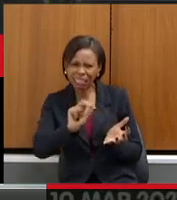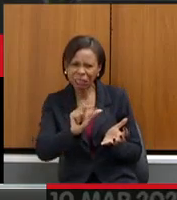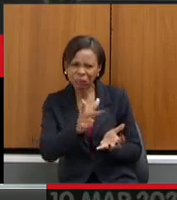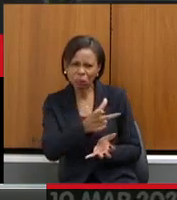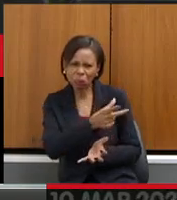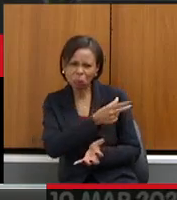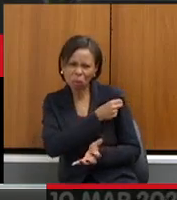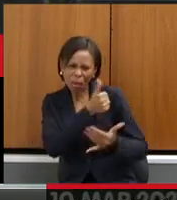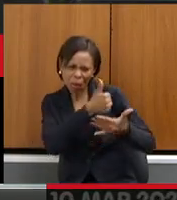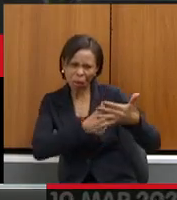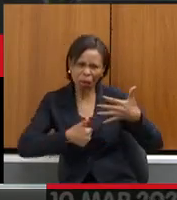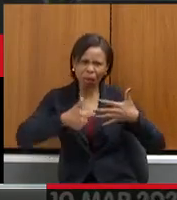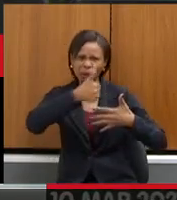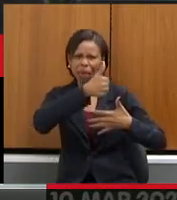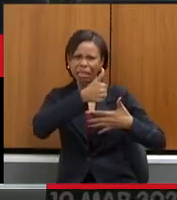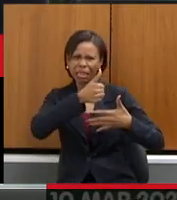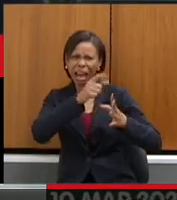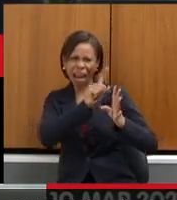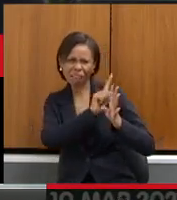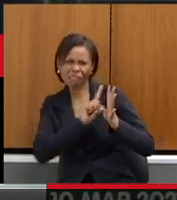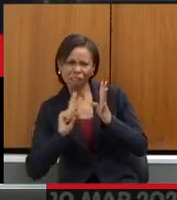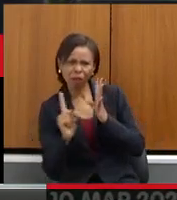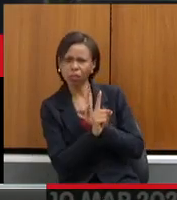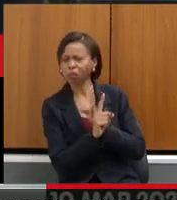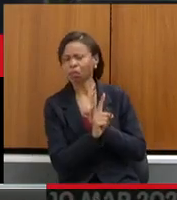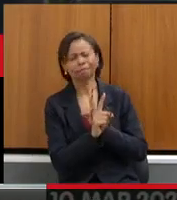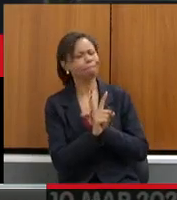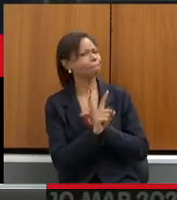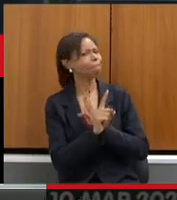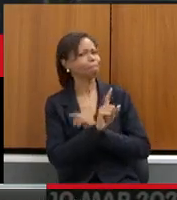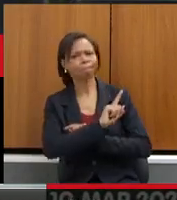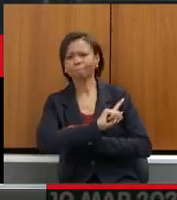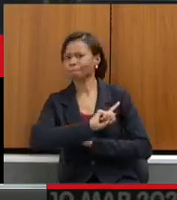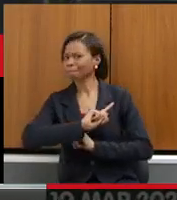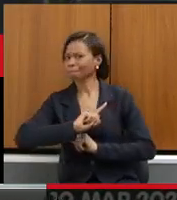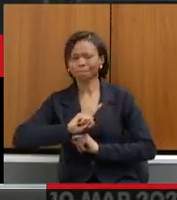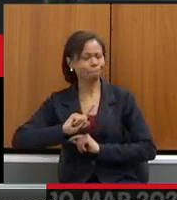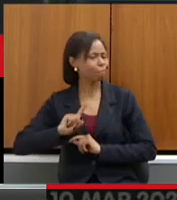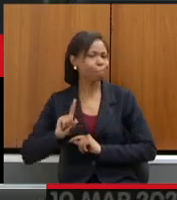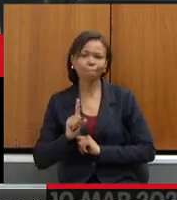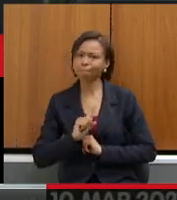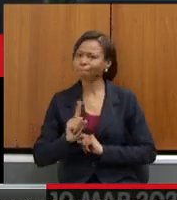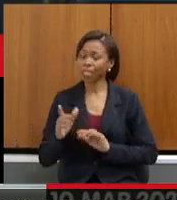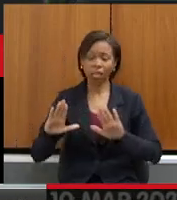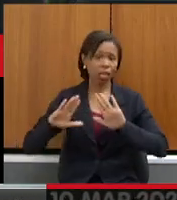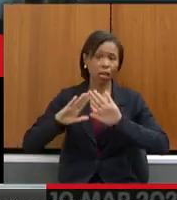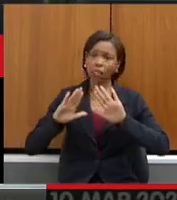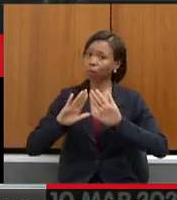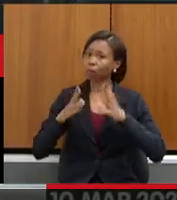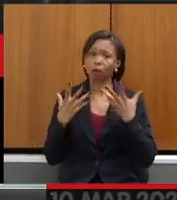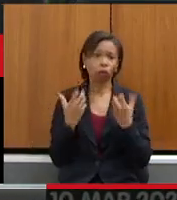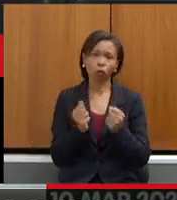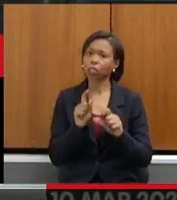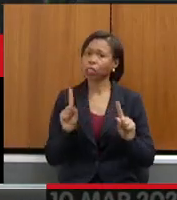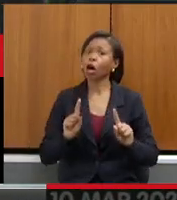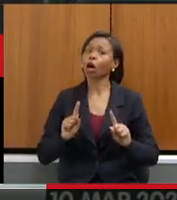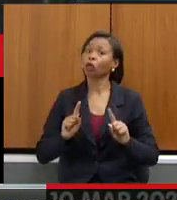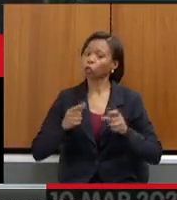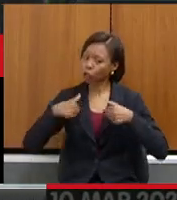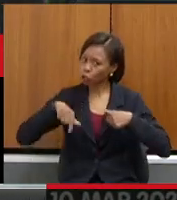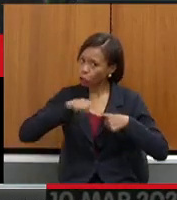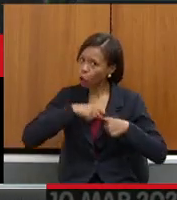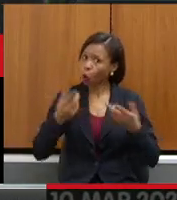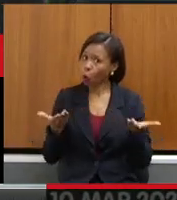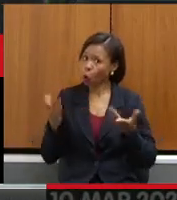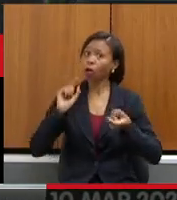a fila na ao secretário isso não passar aqui nessa casa sobre esta conversa que nós estamos tendo